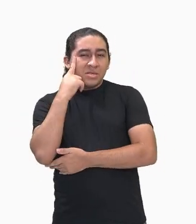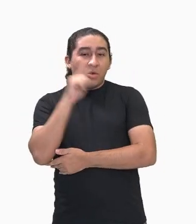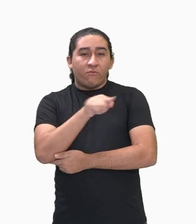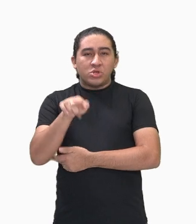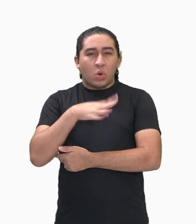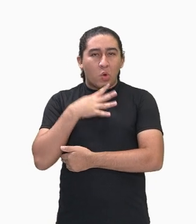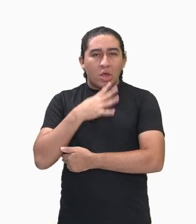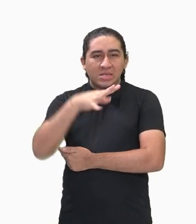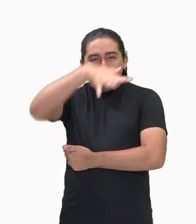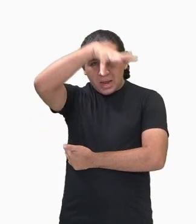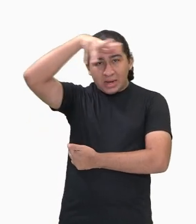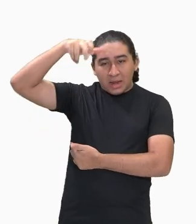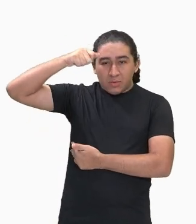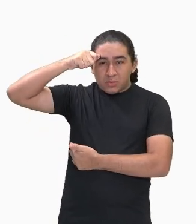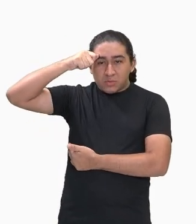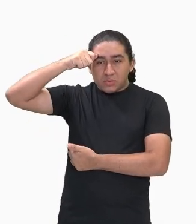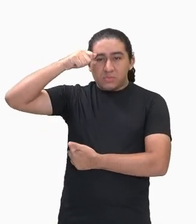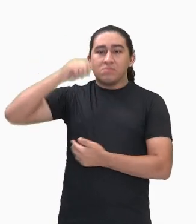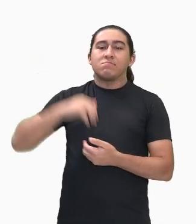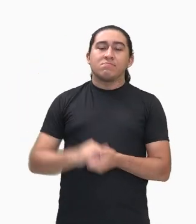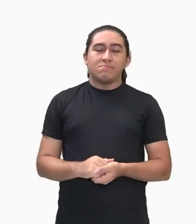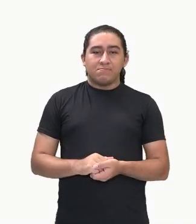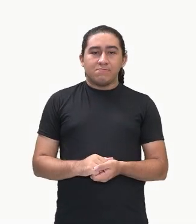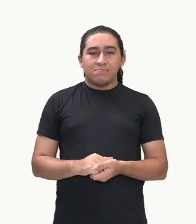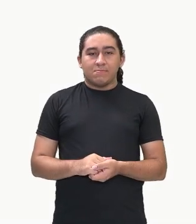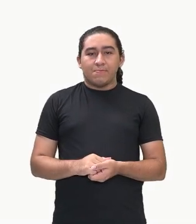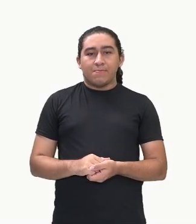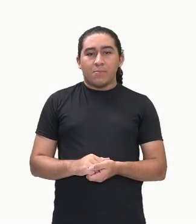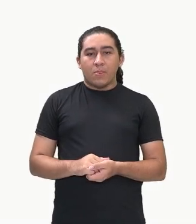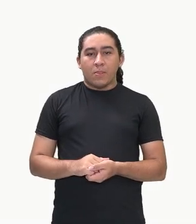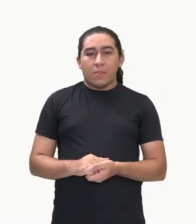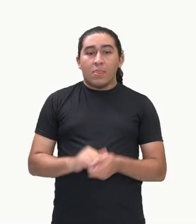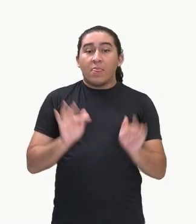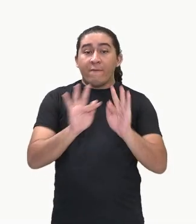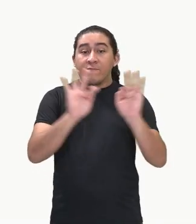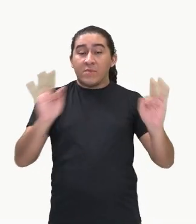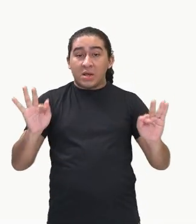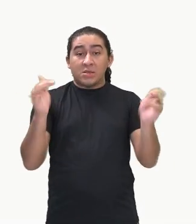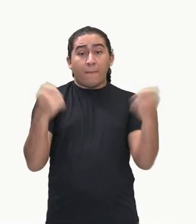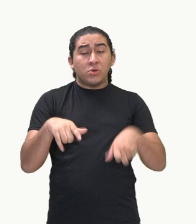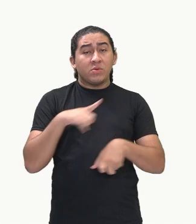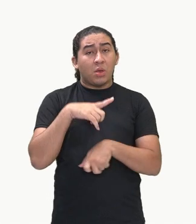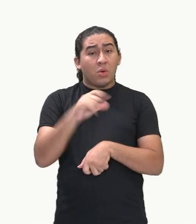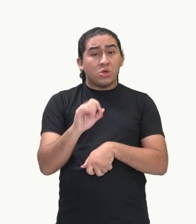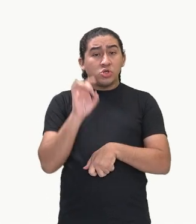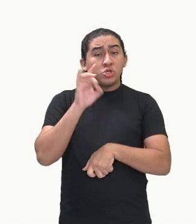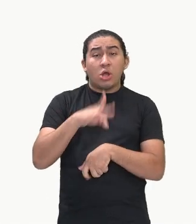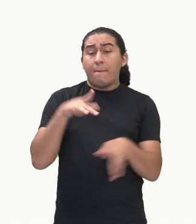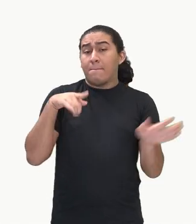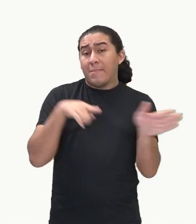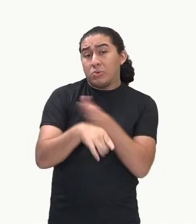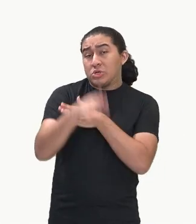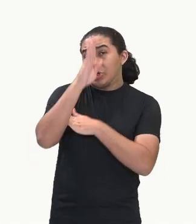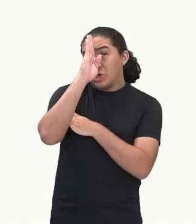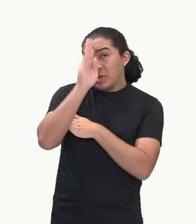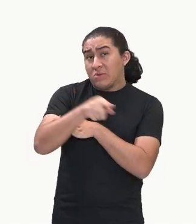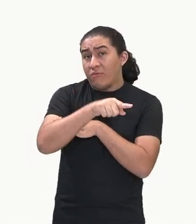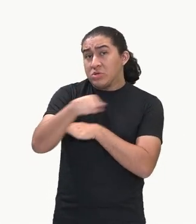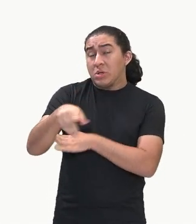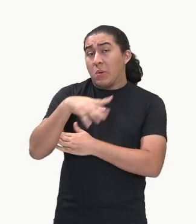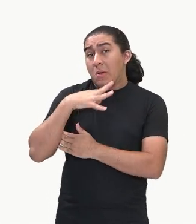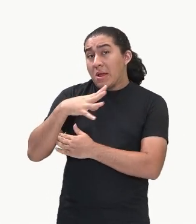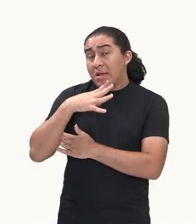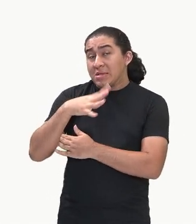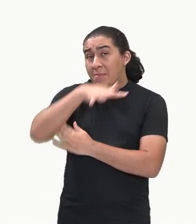conhece Manaus, a capital do Amazonas, eu poderia só perguntar, você